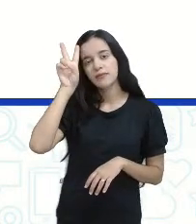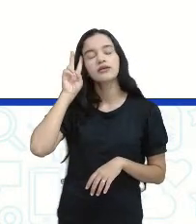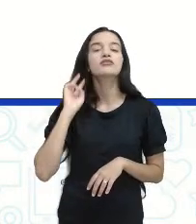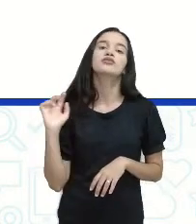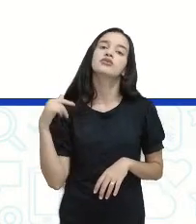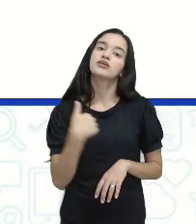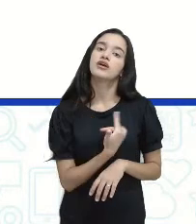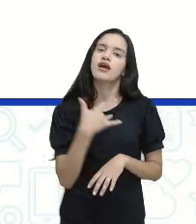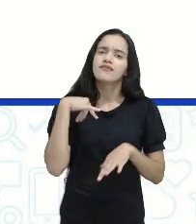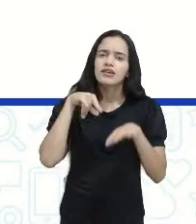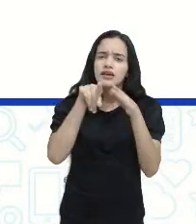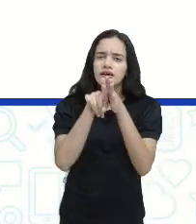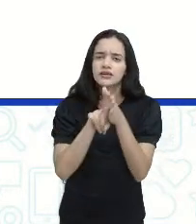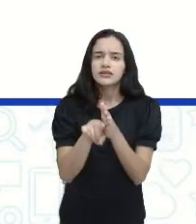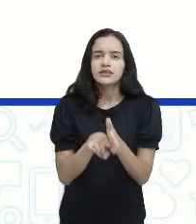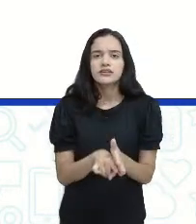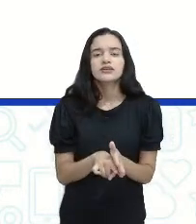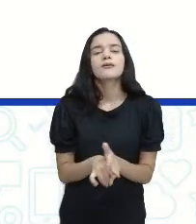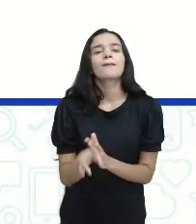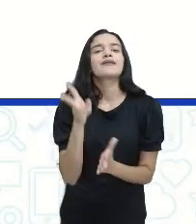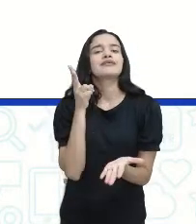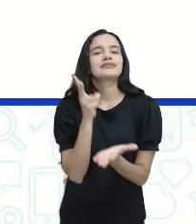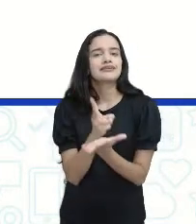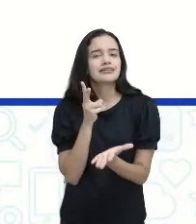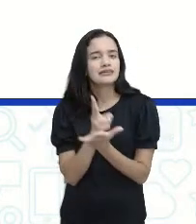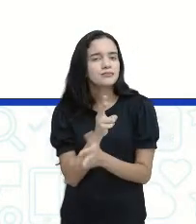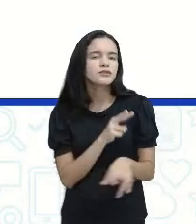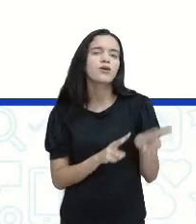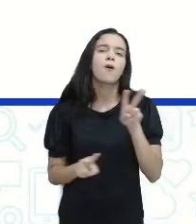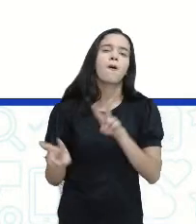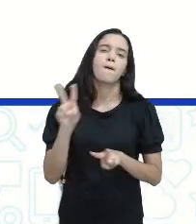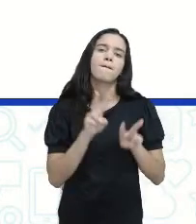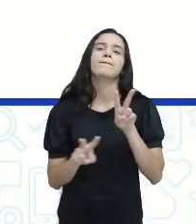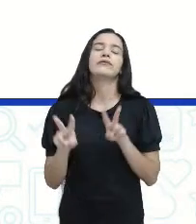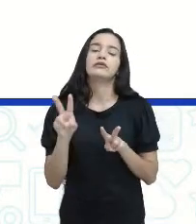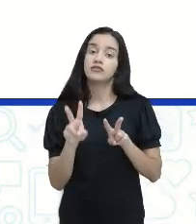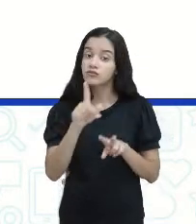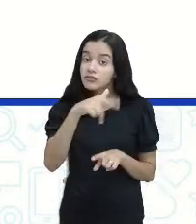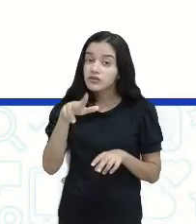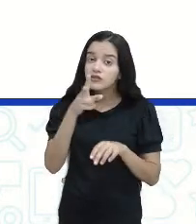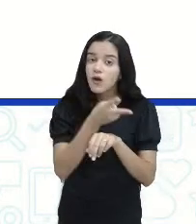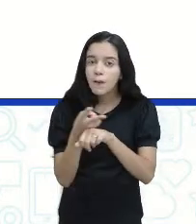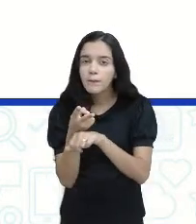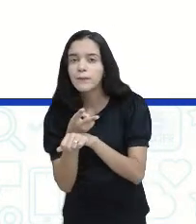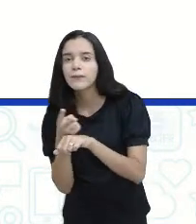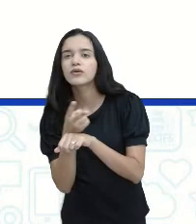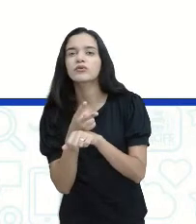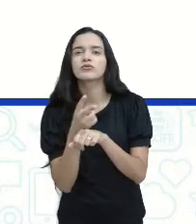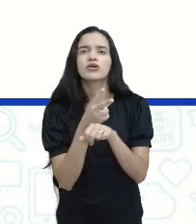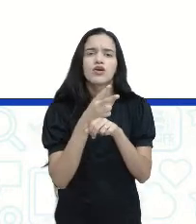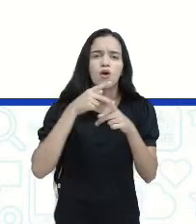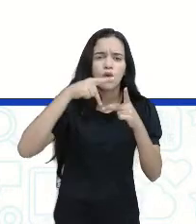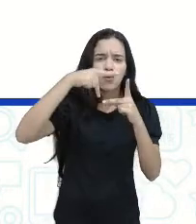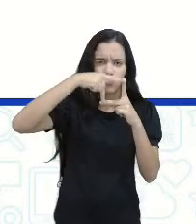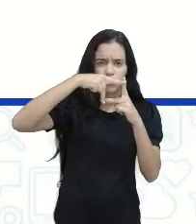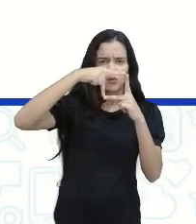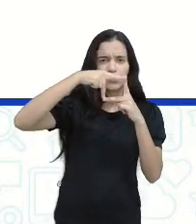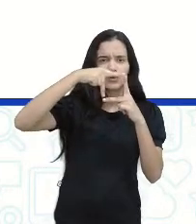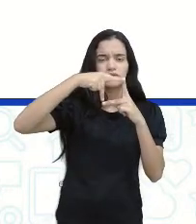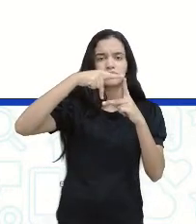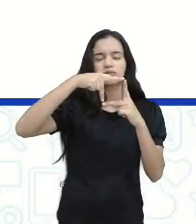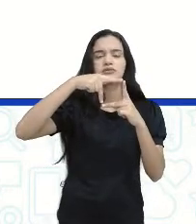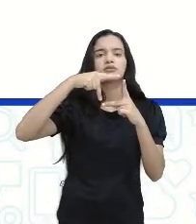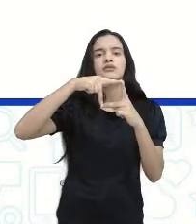outra tabela, quem vai pesquisar, sempre que forem observar, vocês vão procurar o quadrinho que